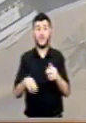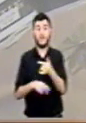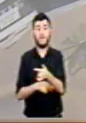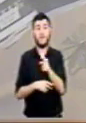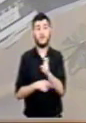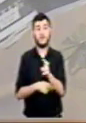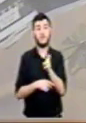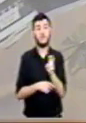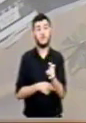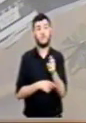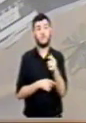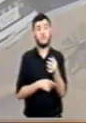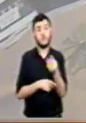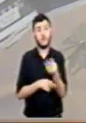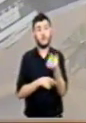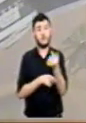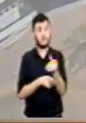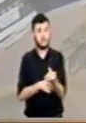25.537,